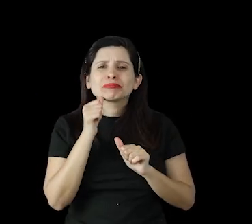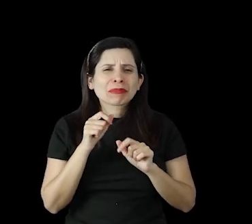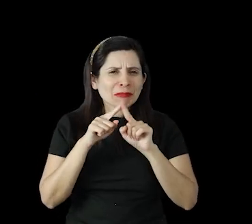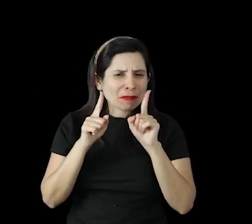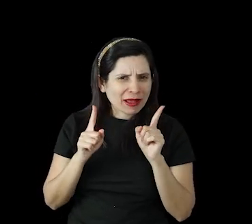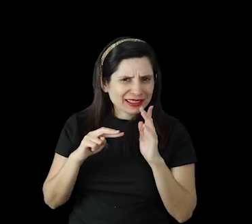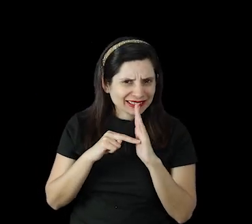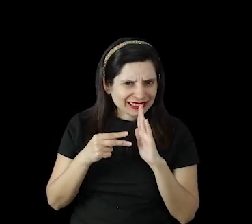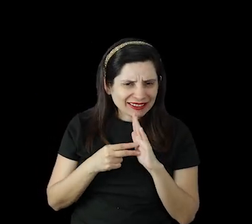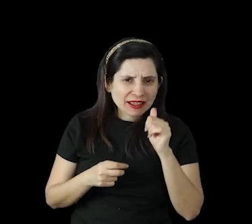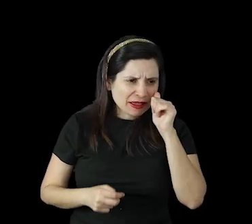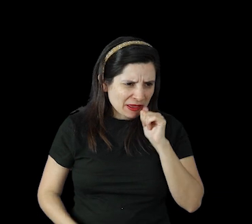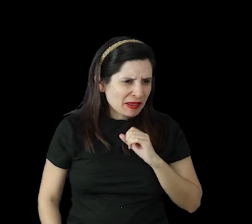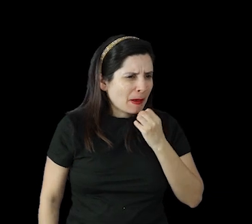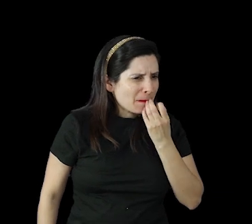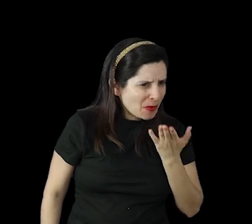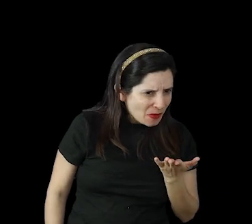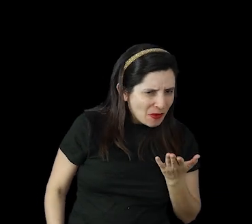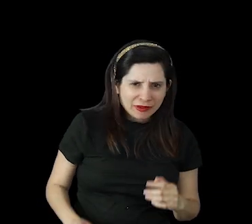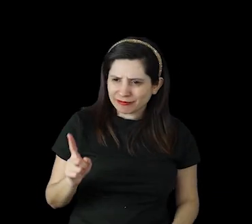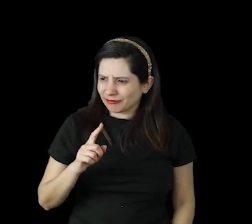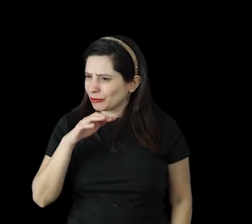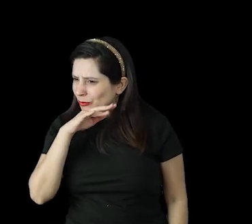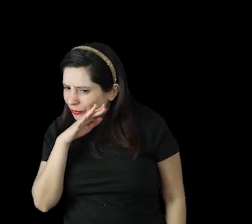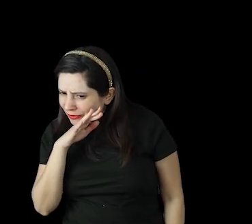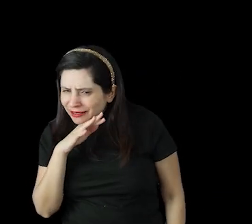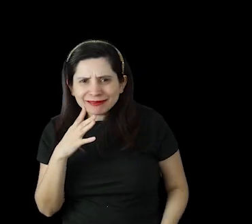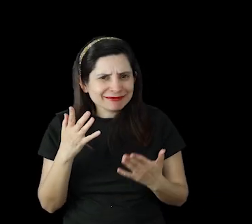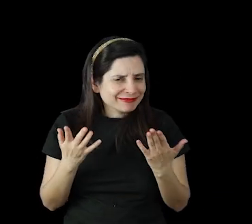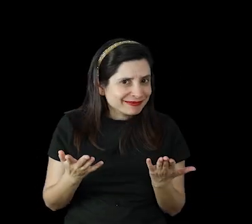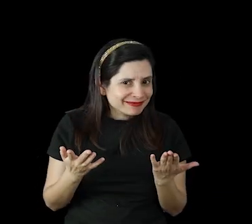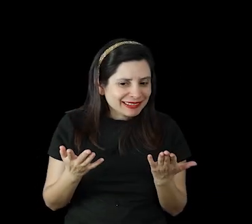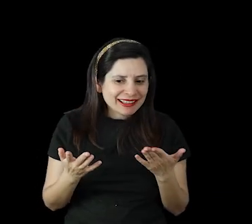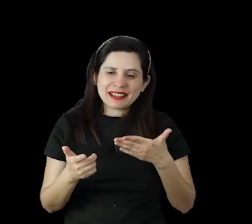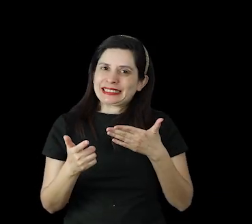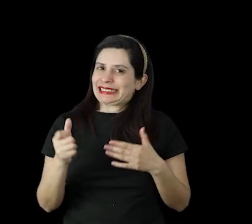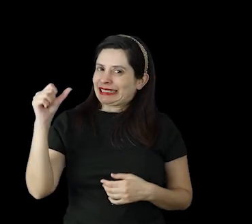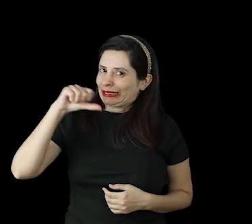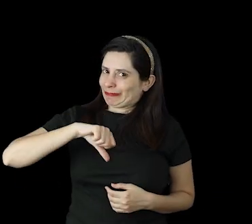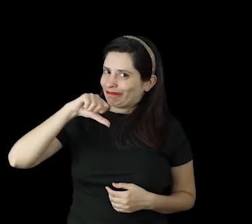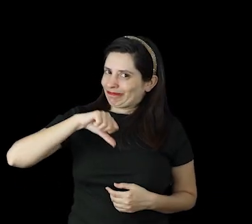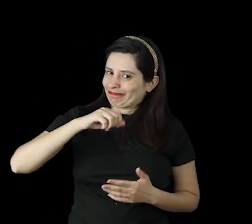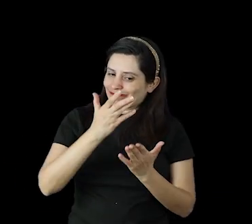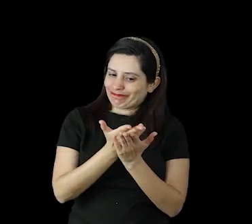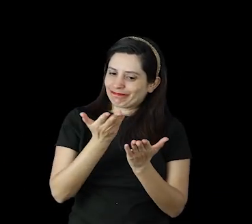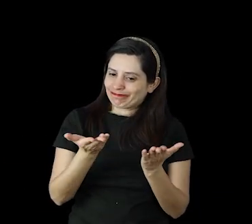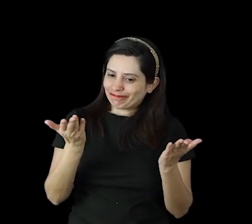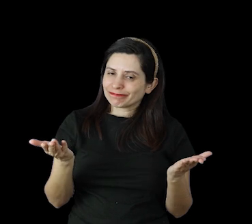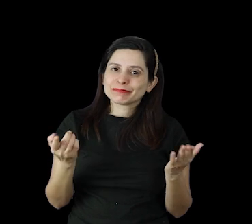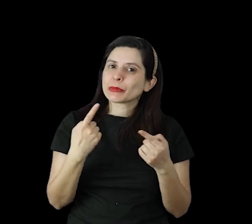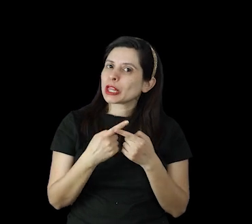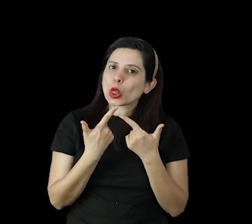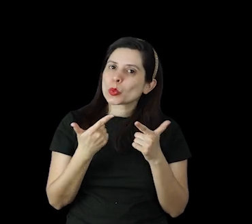que as minhas mulheres vão ser boas e os homens vão ser ruins?". Isso seria uma péssima dramaturgia, né, porque não